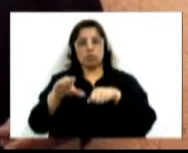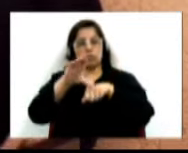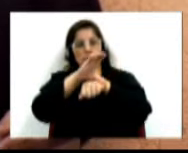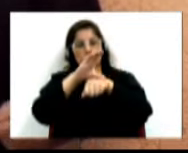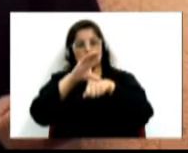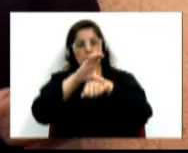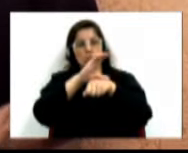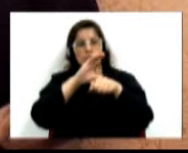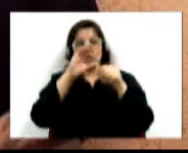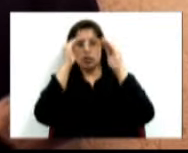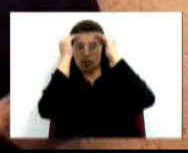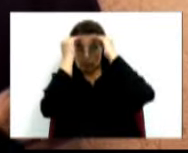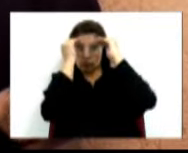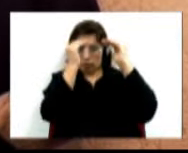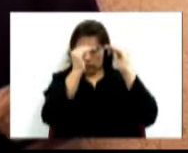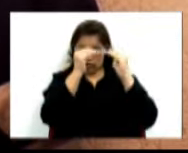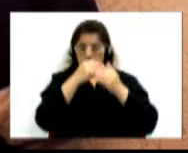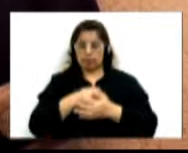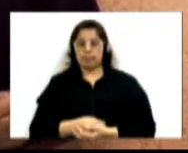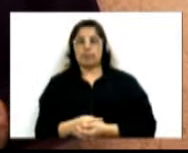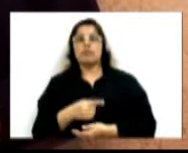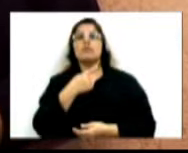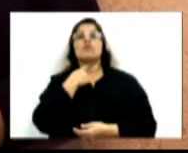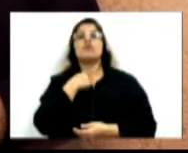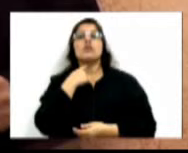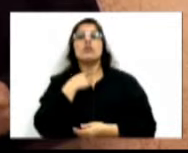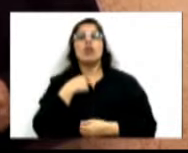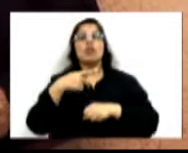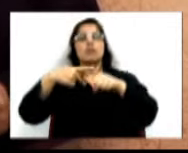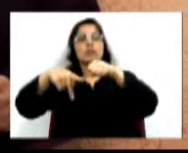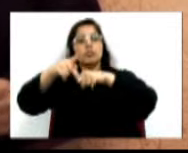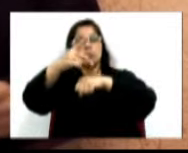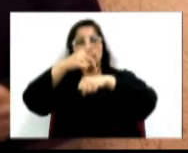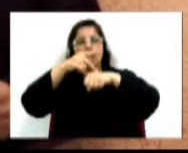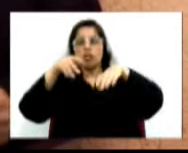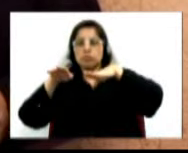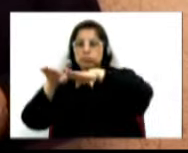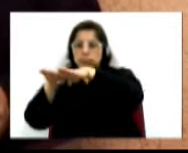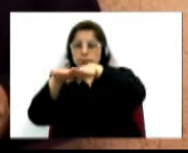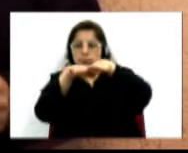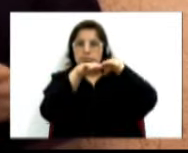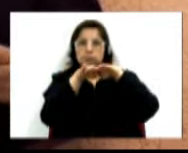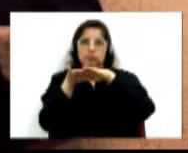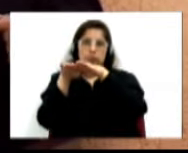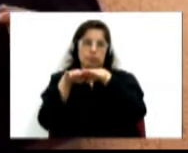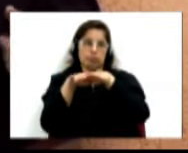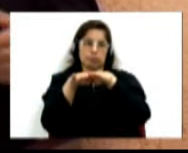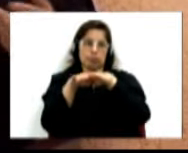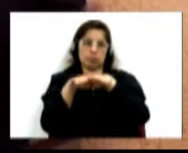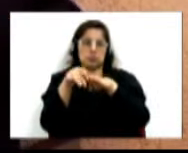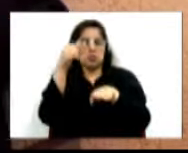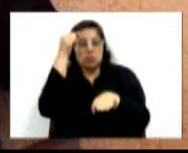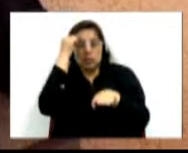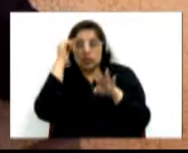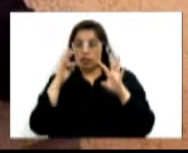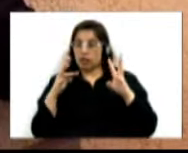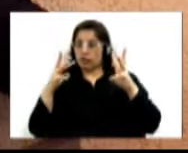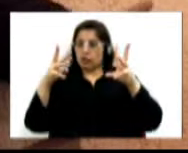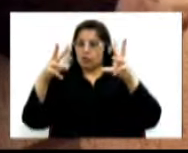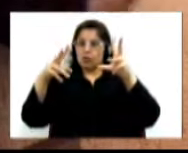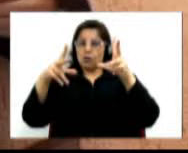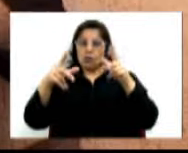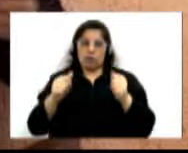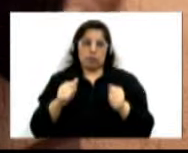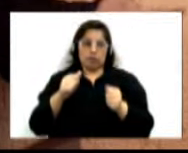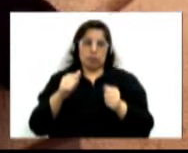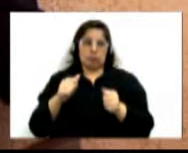Eu sonho em ver um país igual. É o sonho de todas as pessoas do mundo. Todo